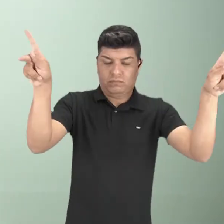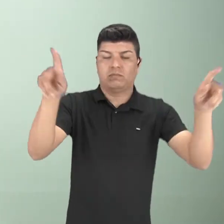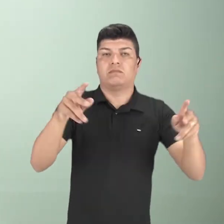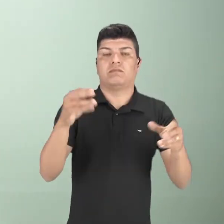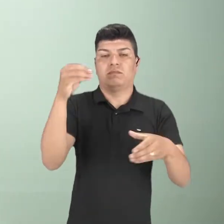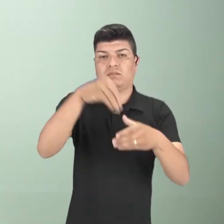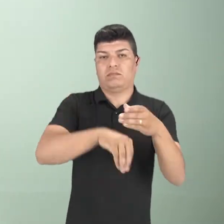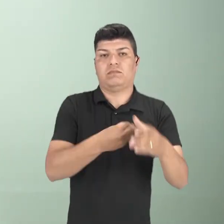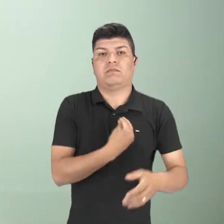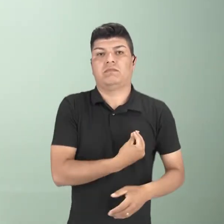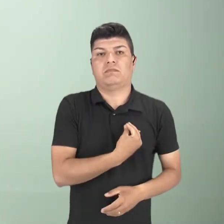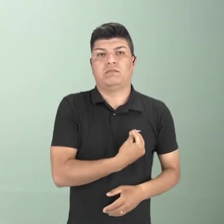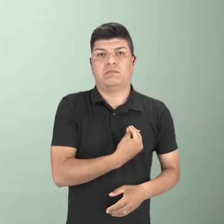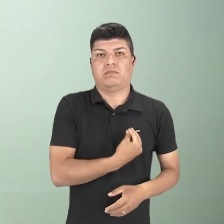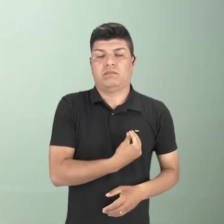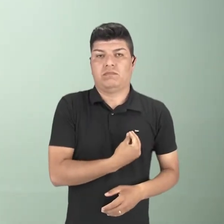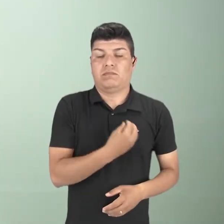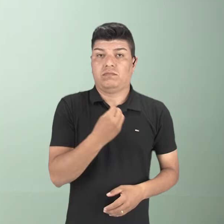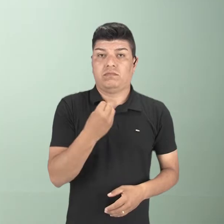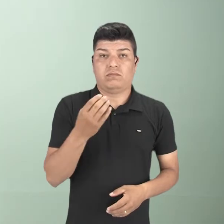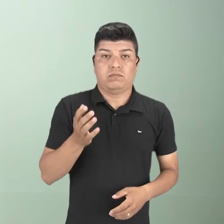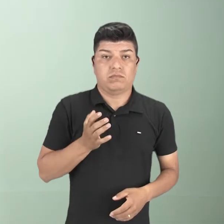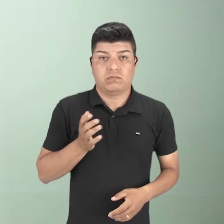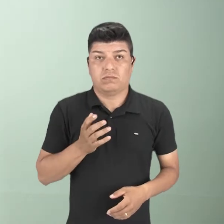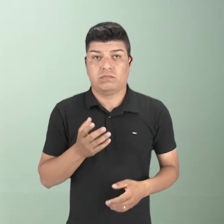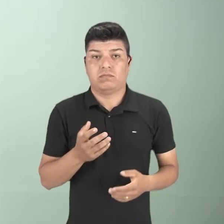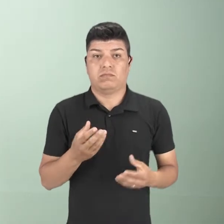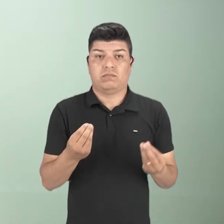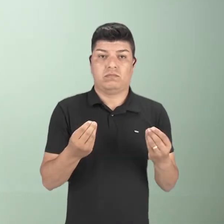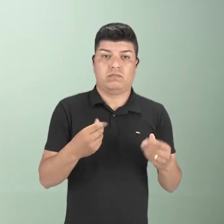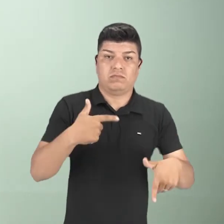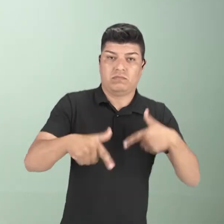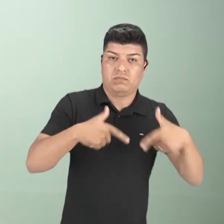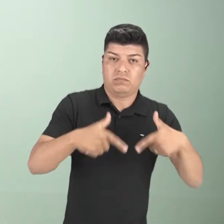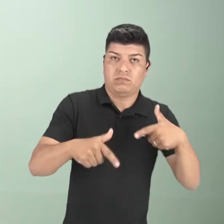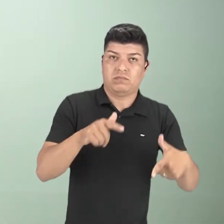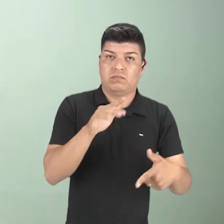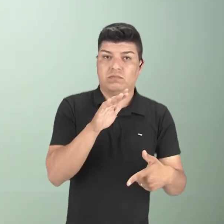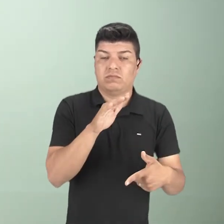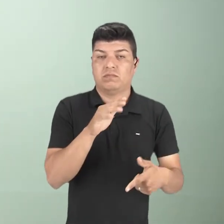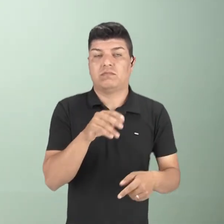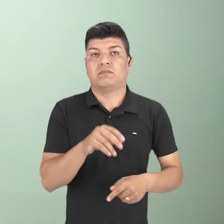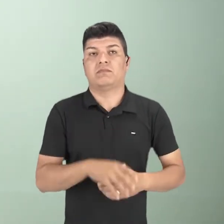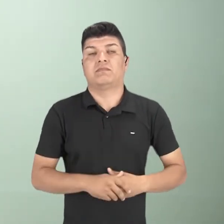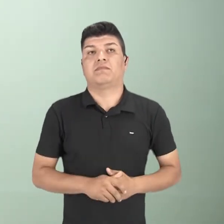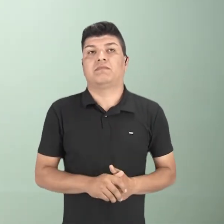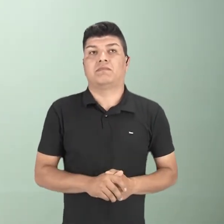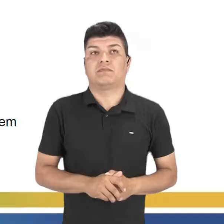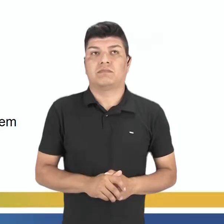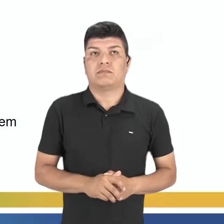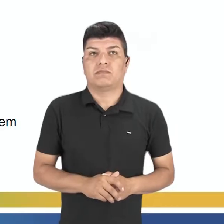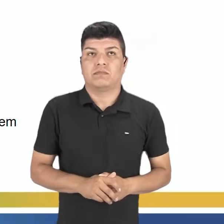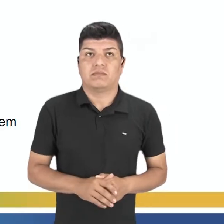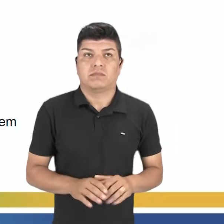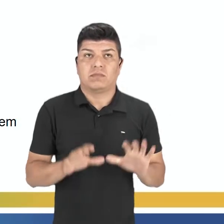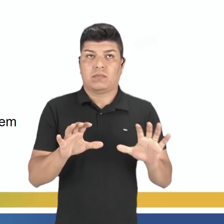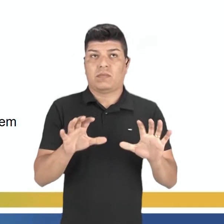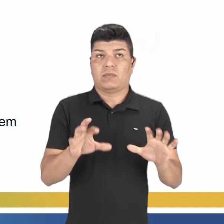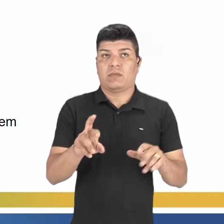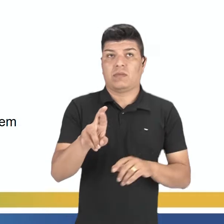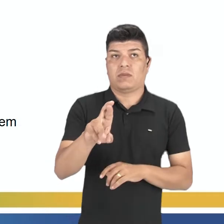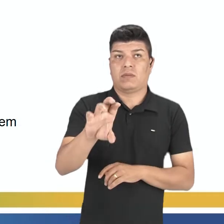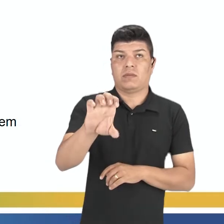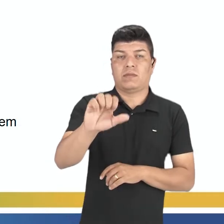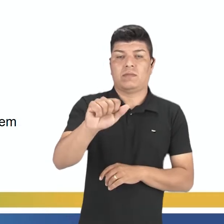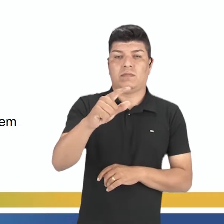da sua vida cheia de luxo, e muitos trabalhando para manter esse luxo aí. Aí a reação aristocrática foi